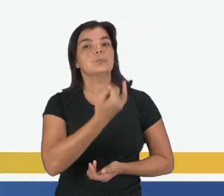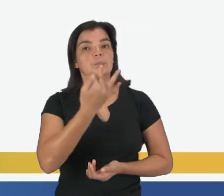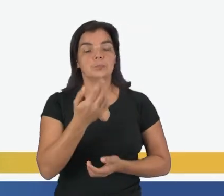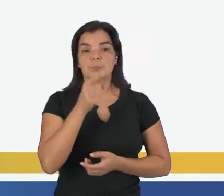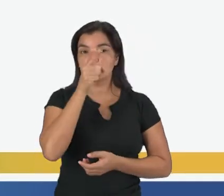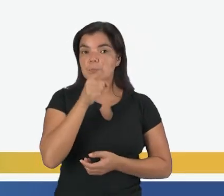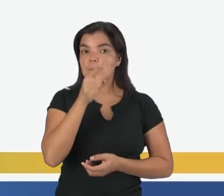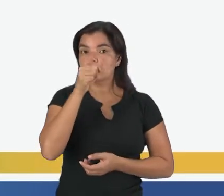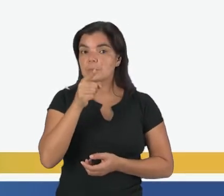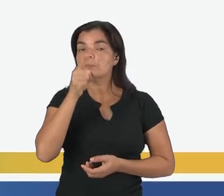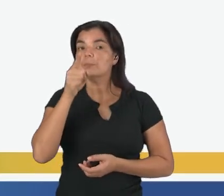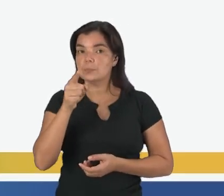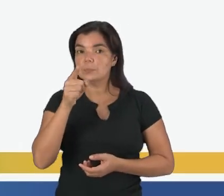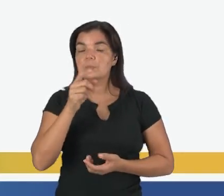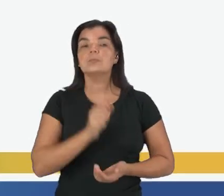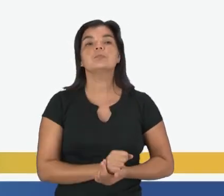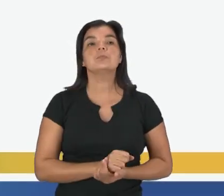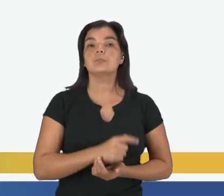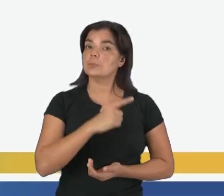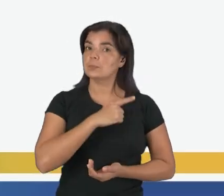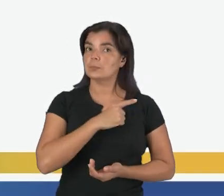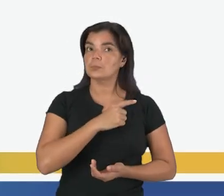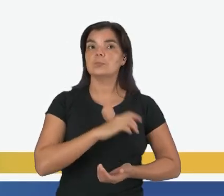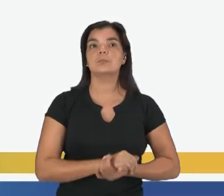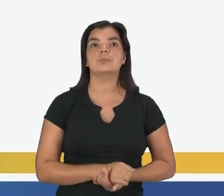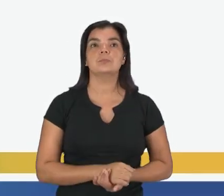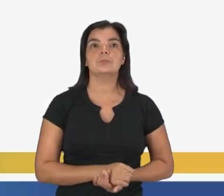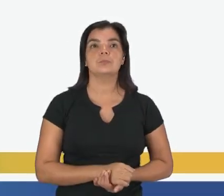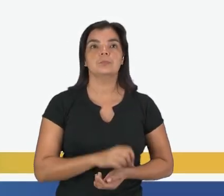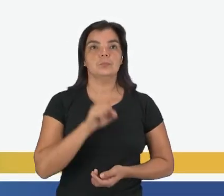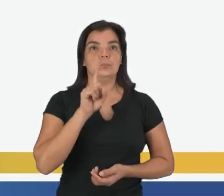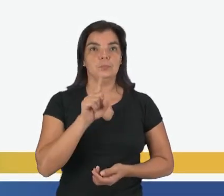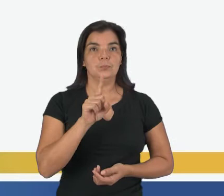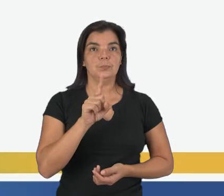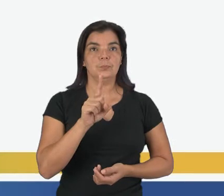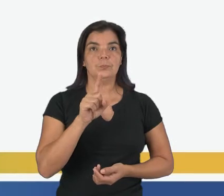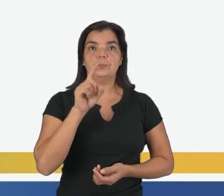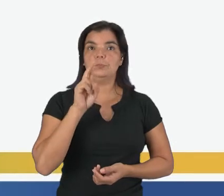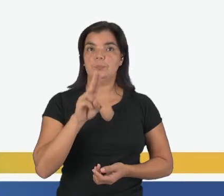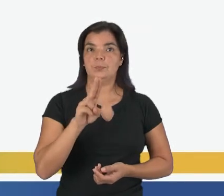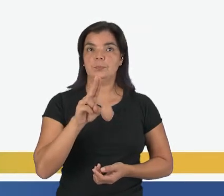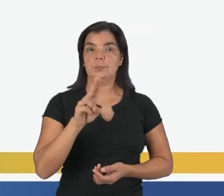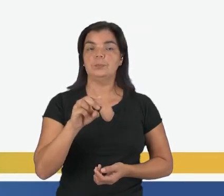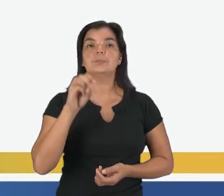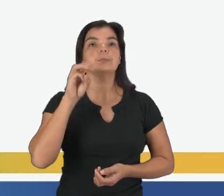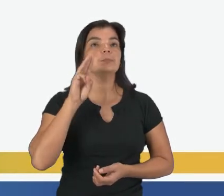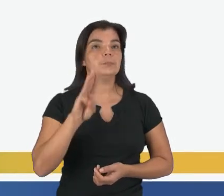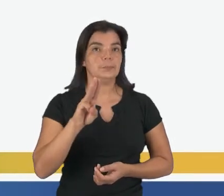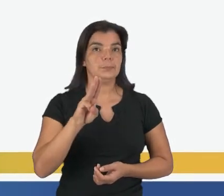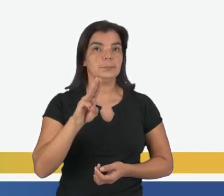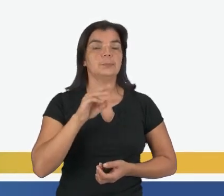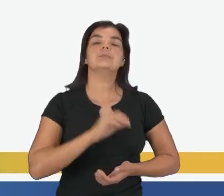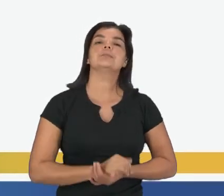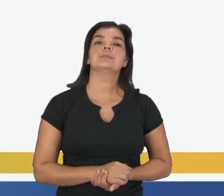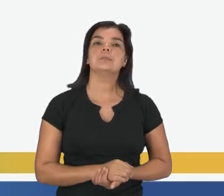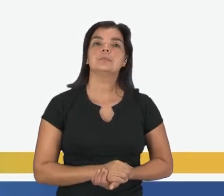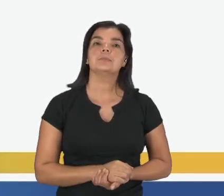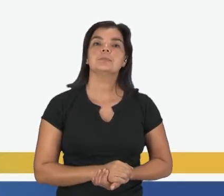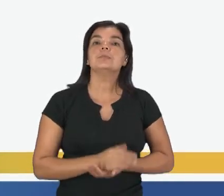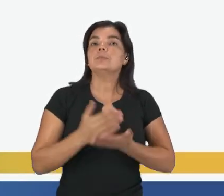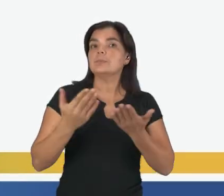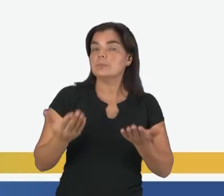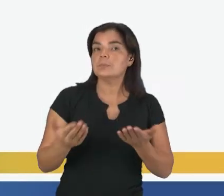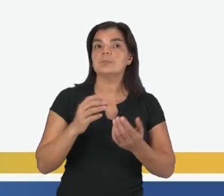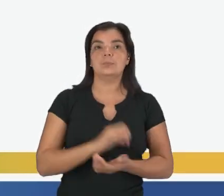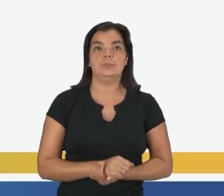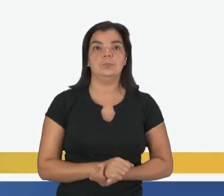quantos pauzinhos, né, quantos tracinhos tem acima. Observe, 1, 2, 3.